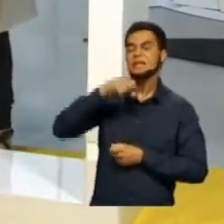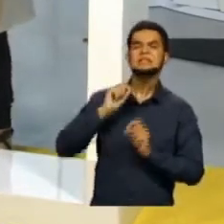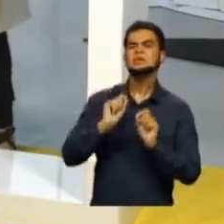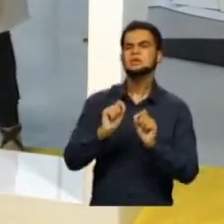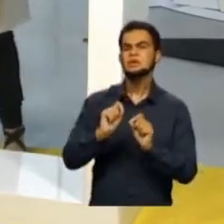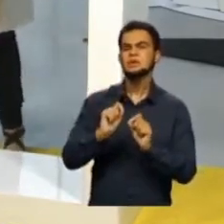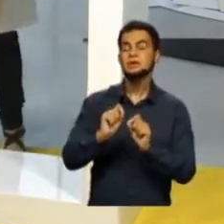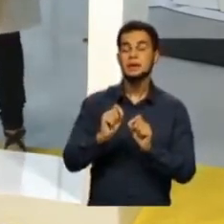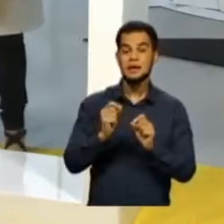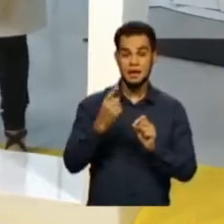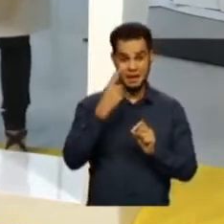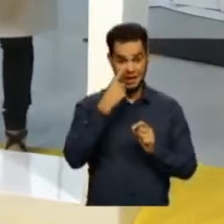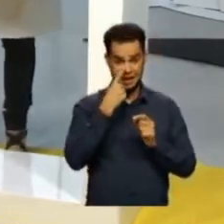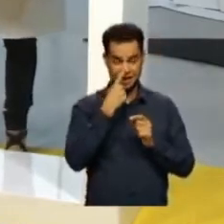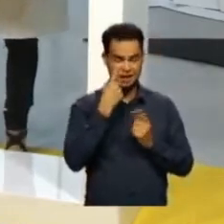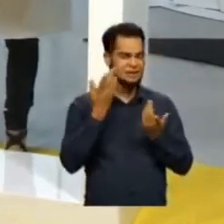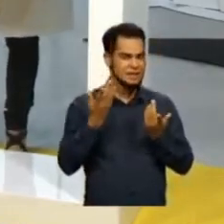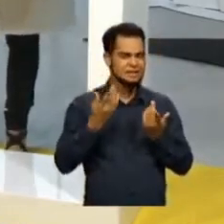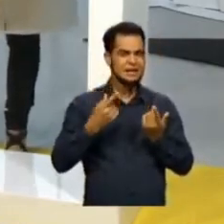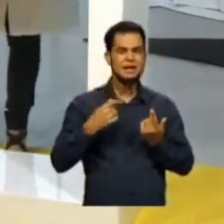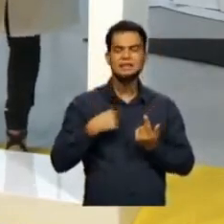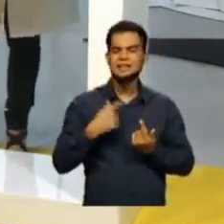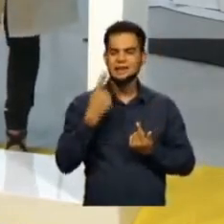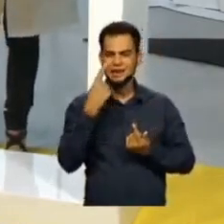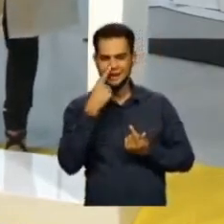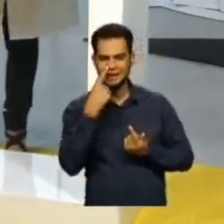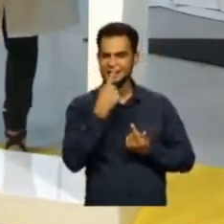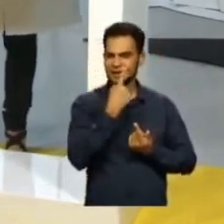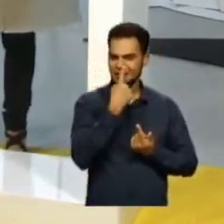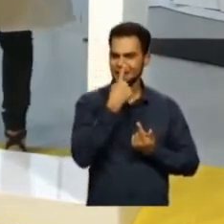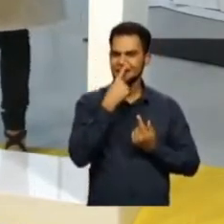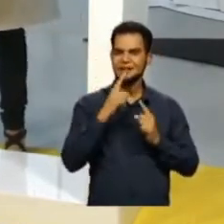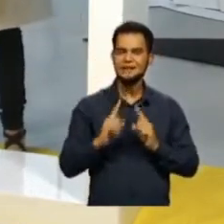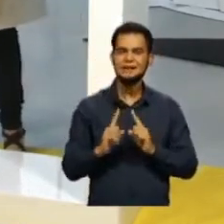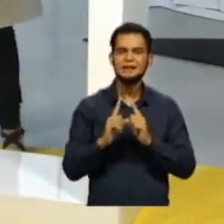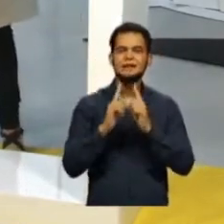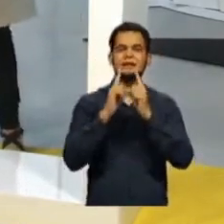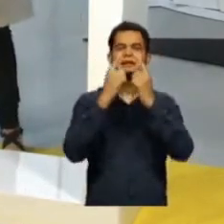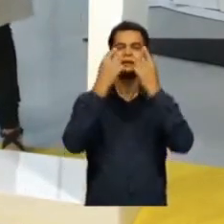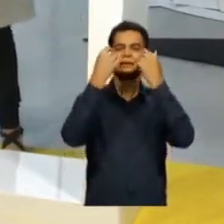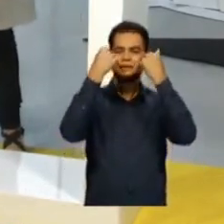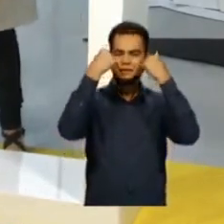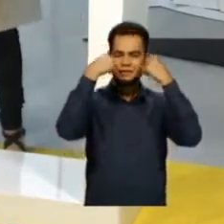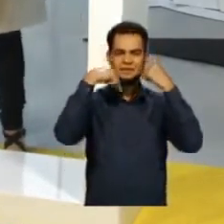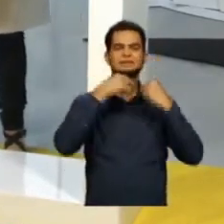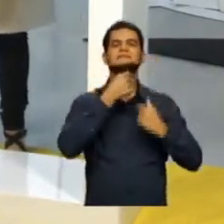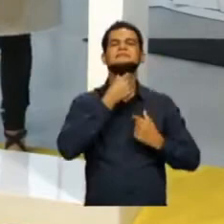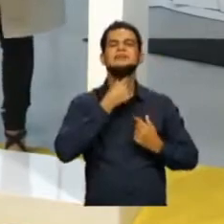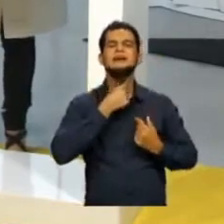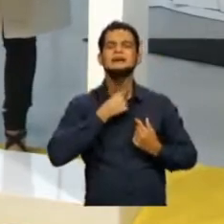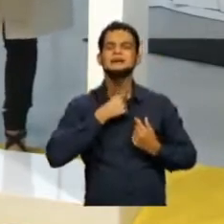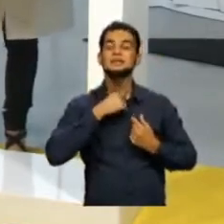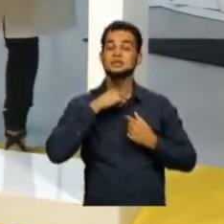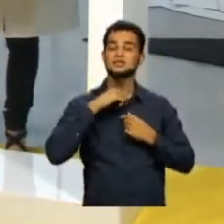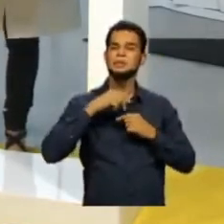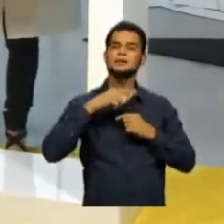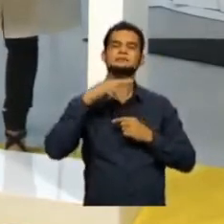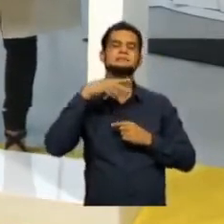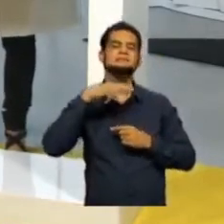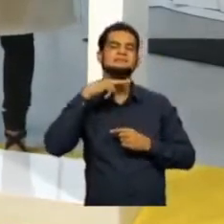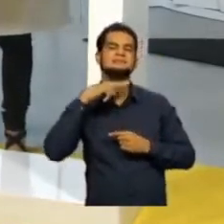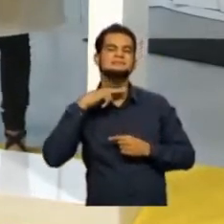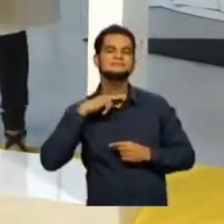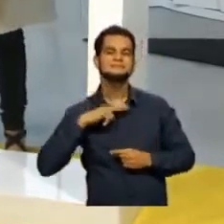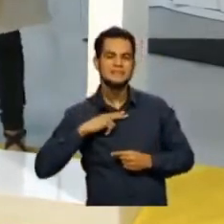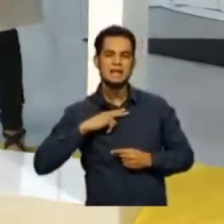cavidade nasal são constituem essas fossas nasais, a faringe, a laringe, a traqueia, os